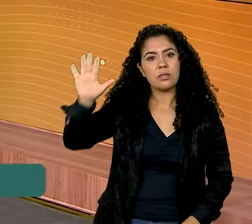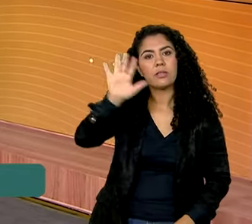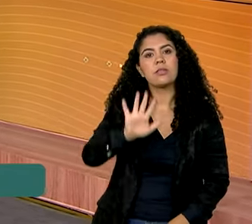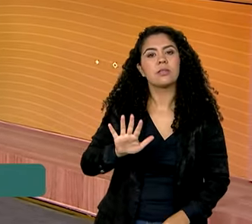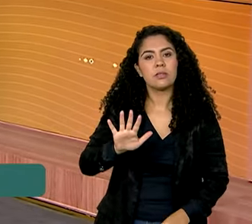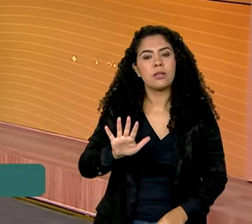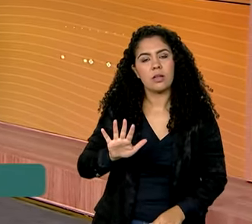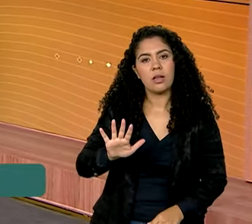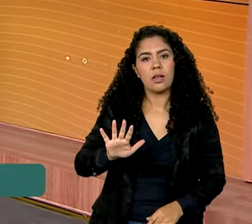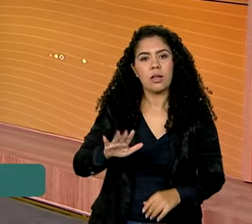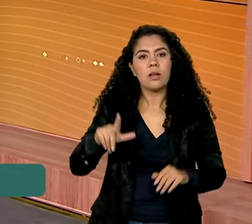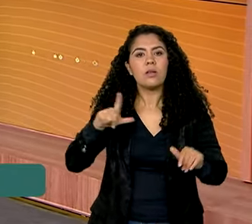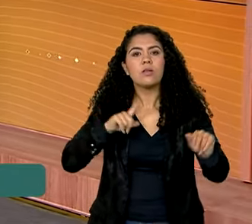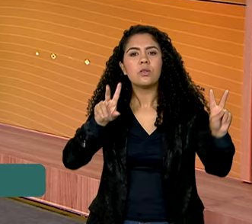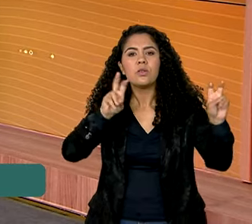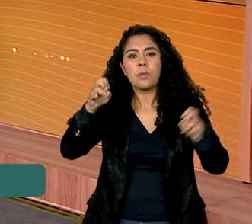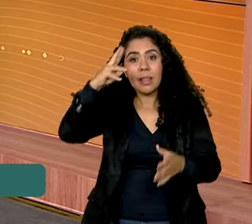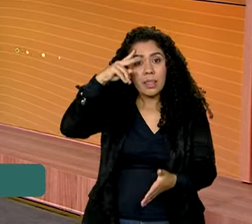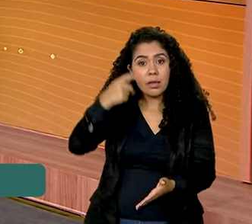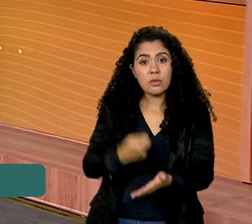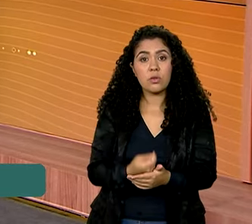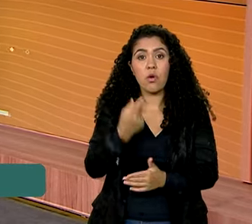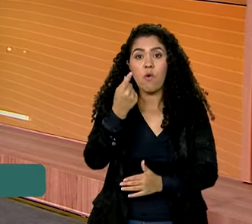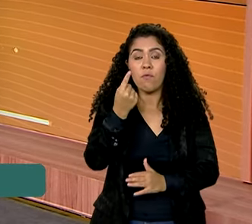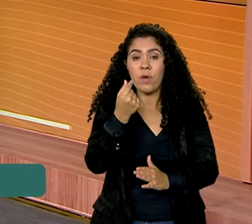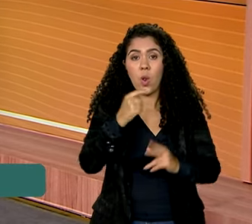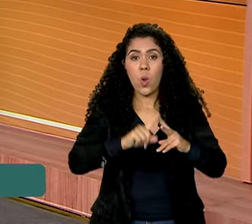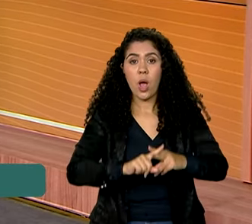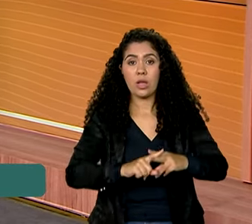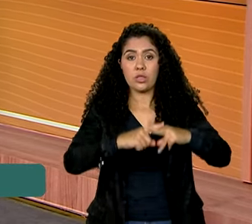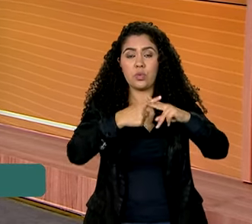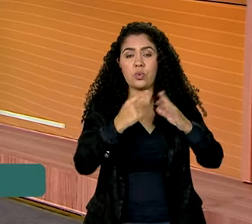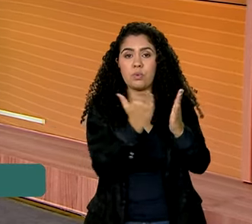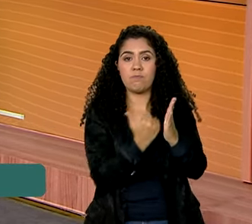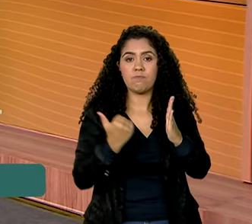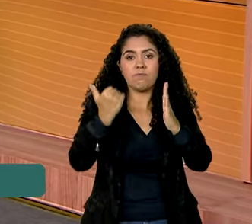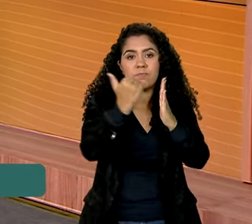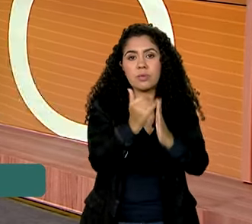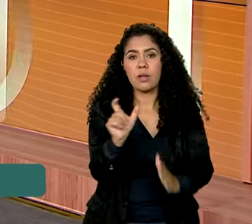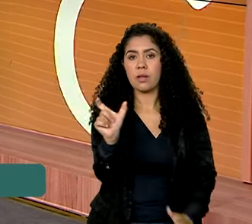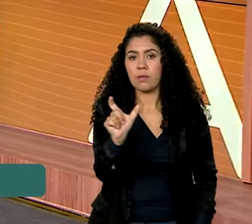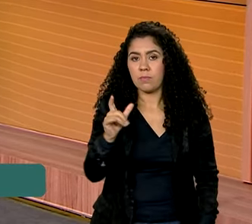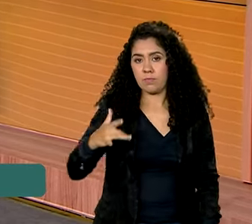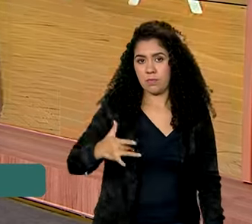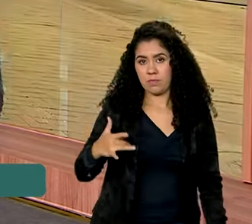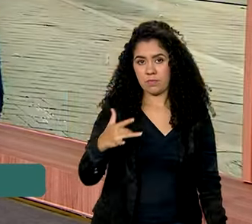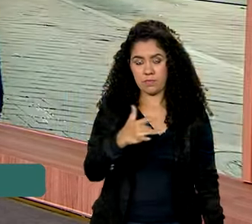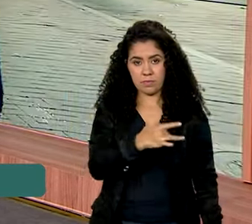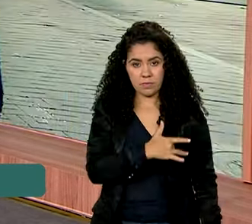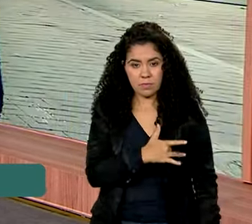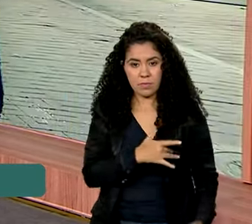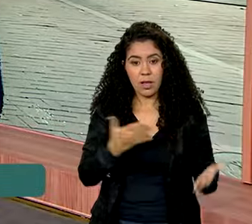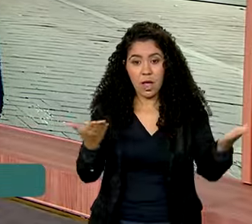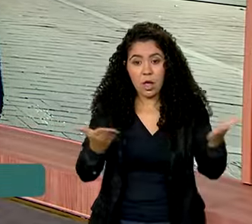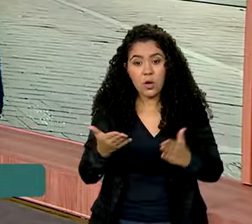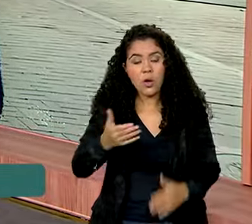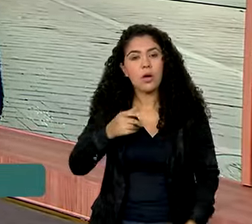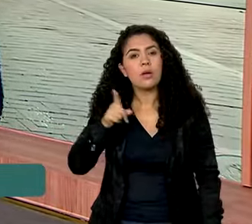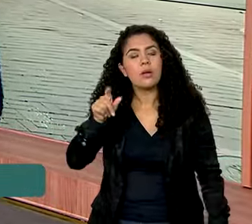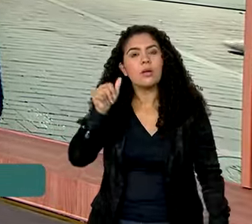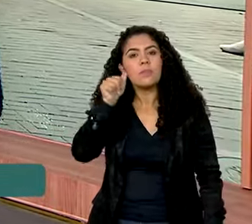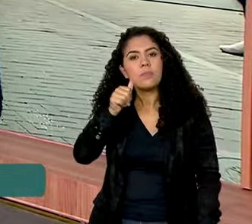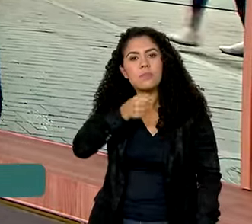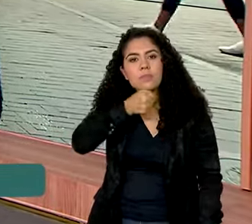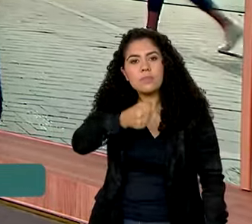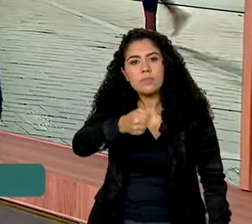Suplementar, definiu o valor máximo de reajuste nos planos de saúde individuais e familiares. Vamos ao Rio de Janeiro saber esses